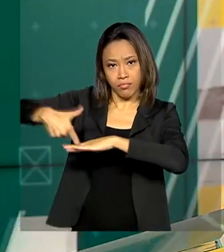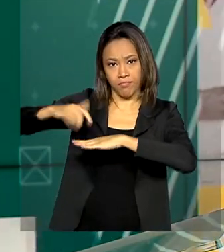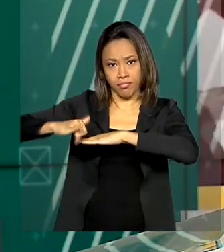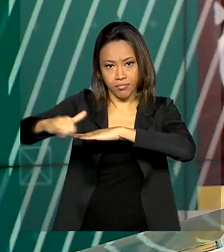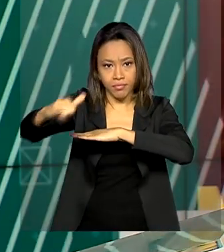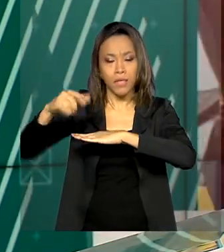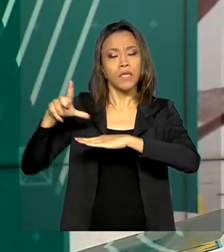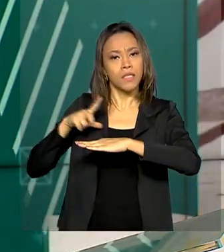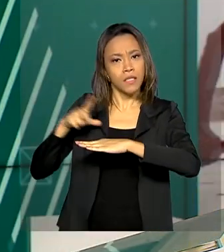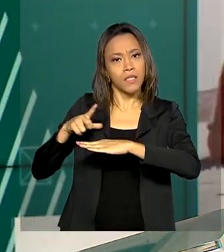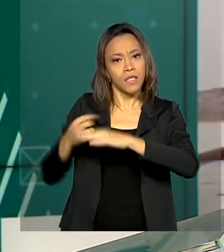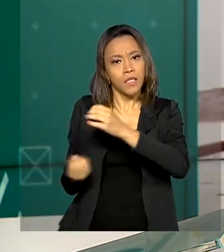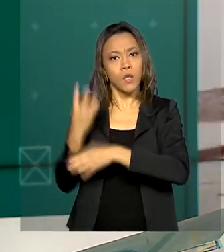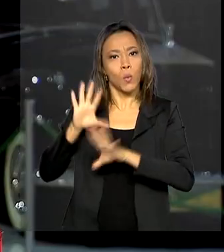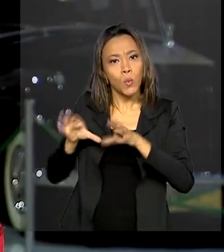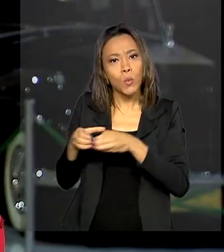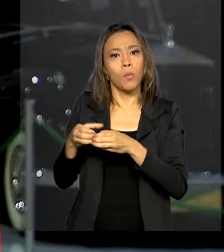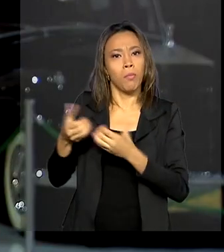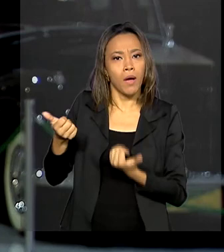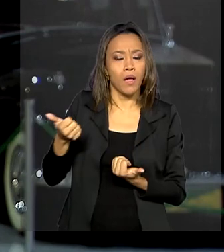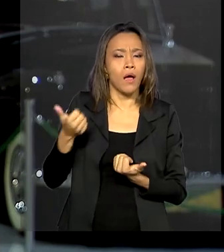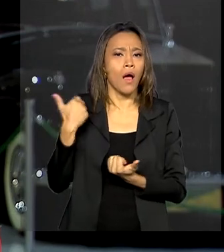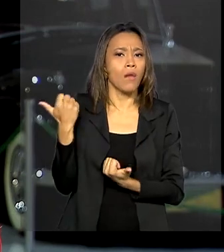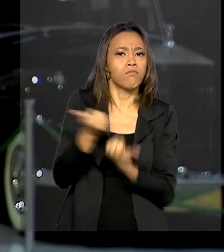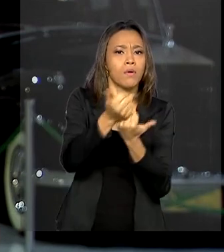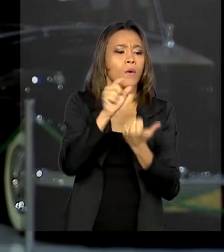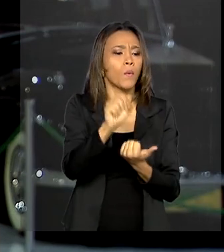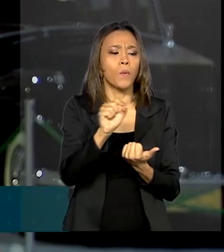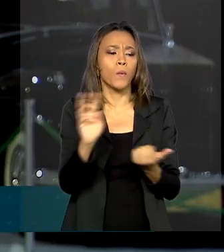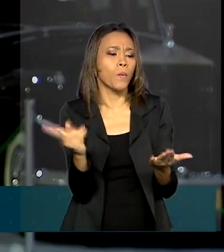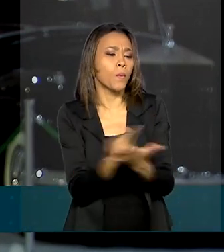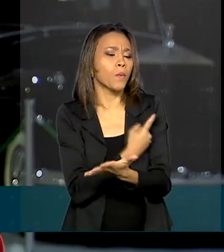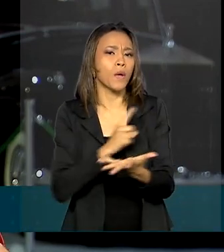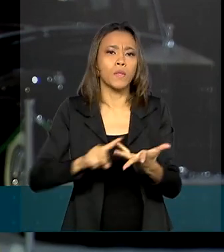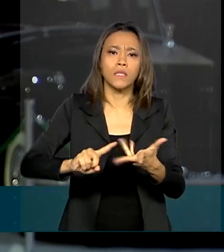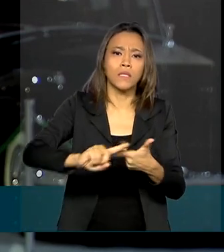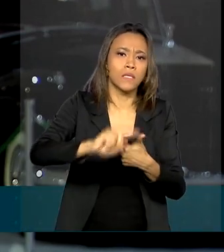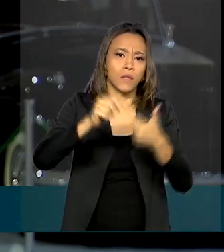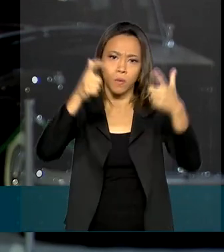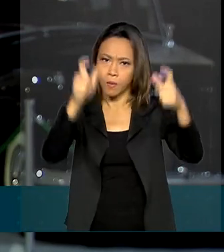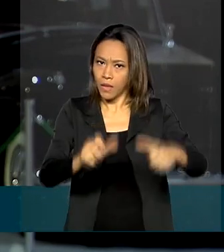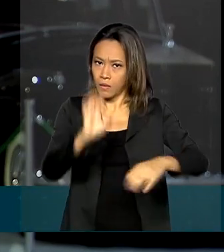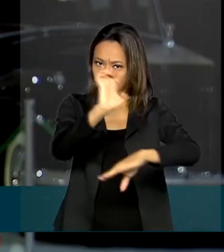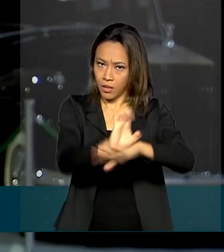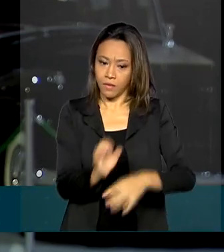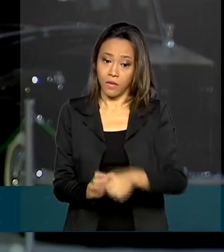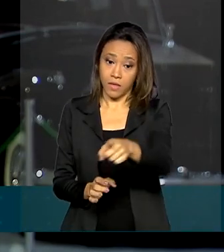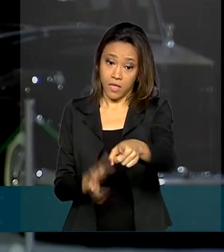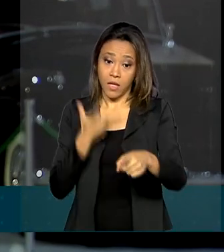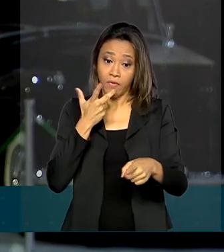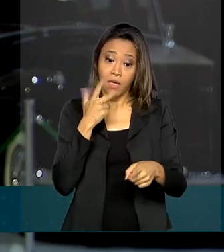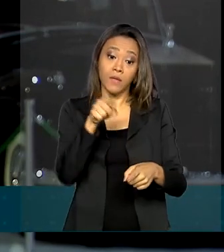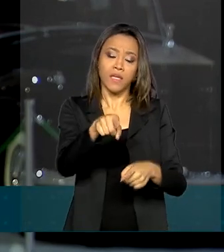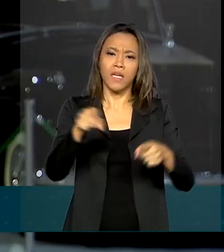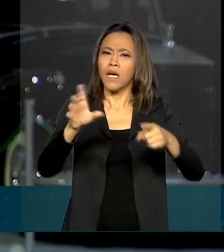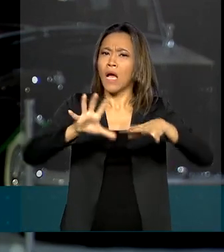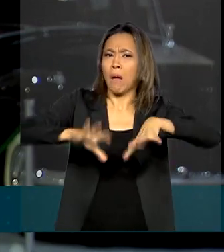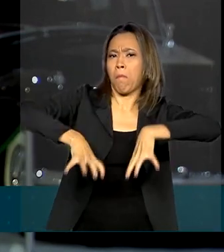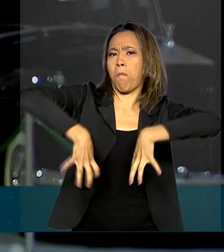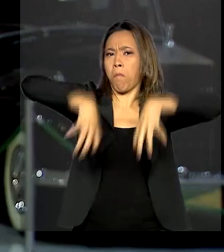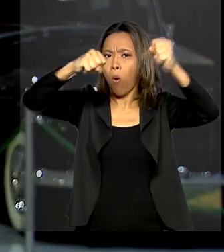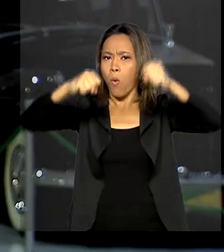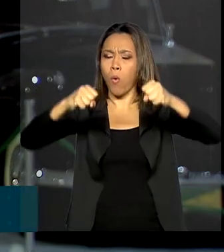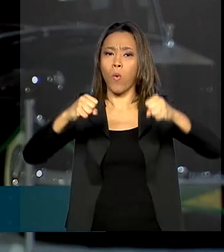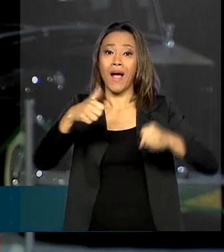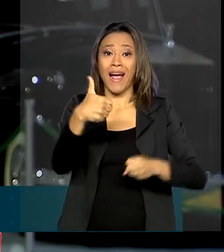energia no Estado. Um incêndio em dois transformadores da subestação da capital gerou o apagão que atingiu